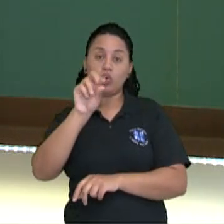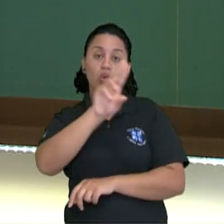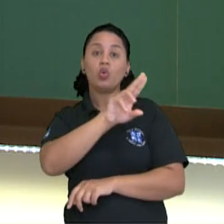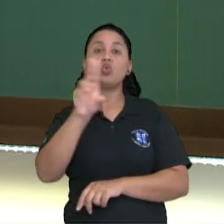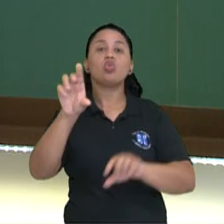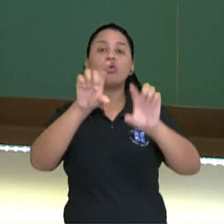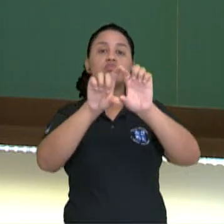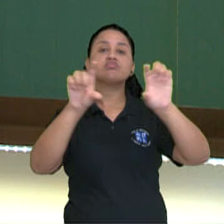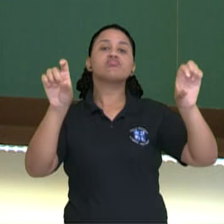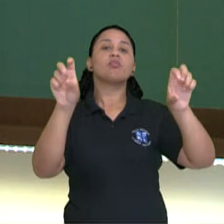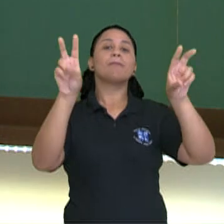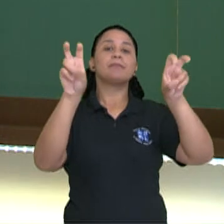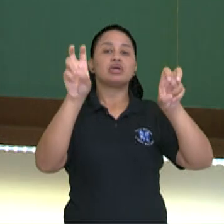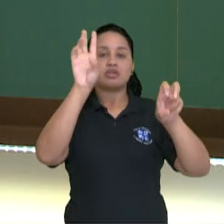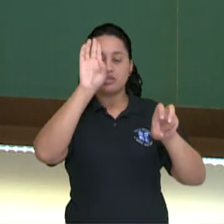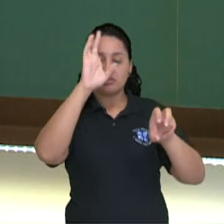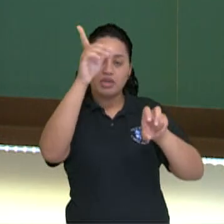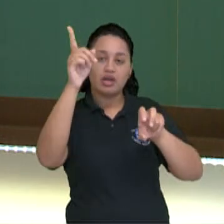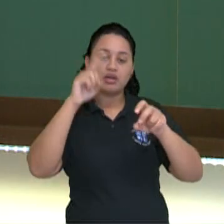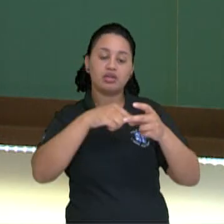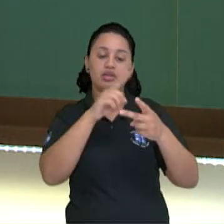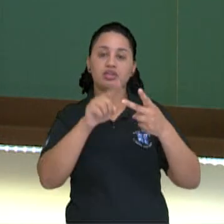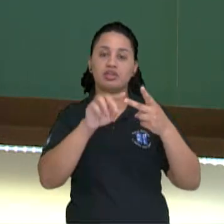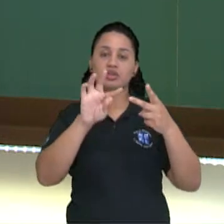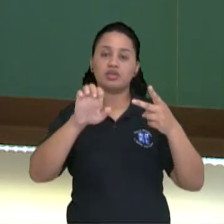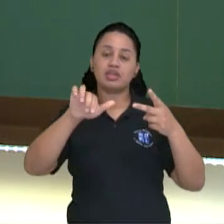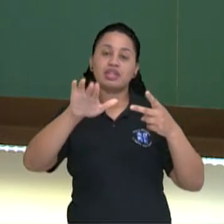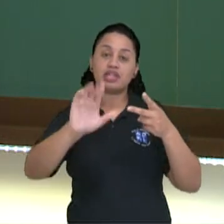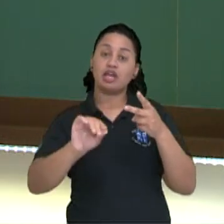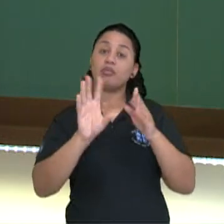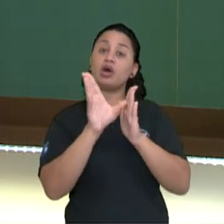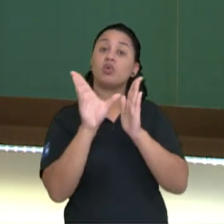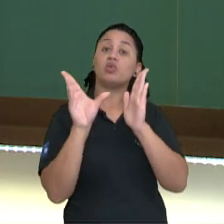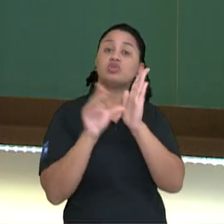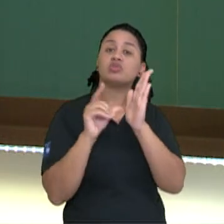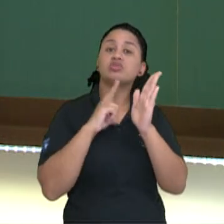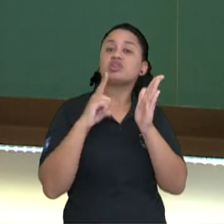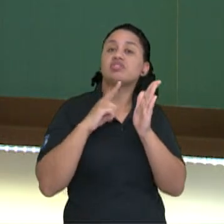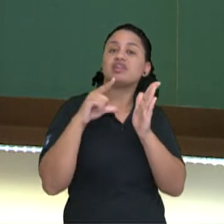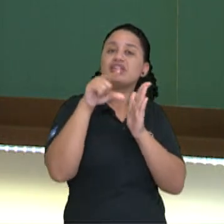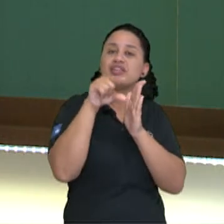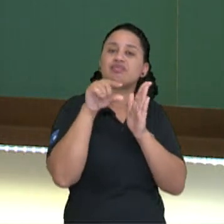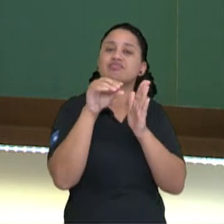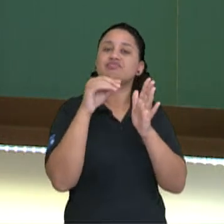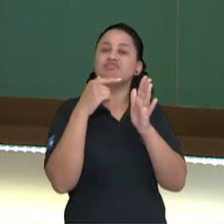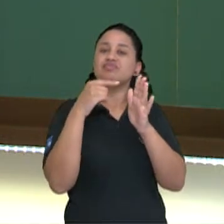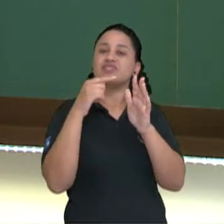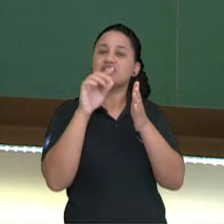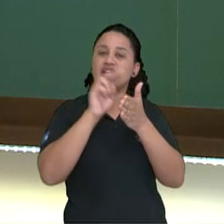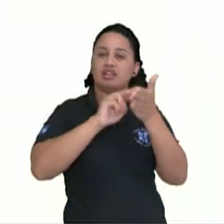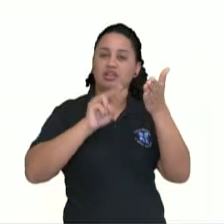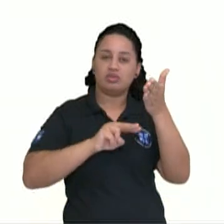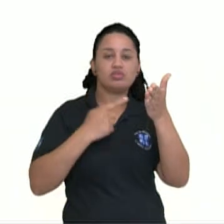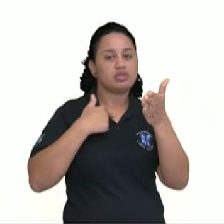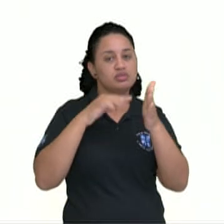ao texto que a gente vai ler, e o tema é o que a gente percebe a partir dessa